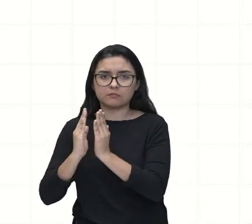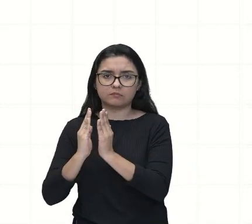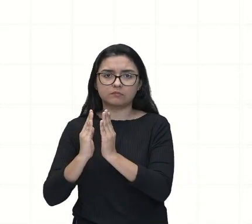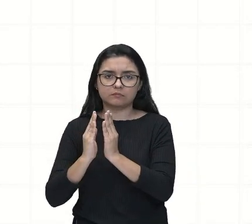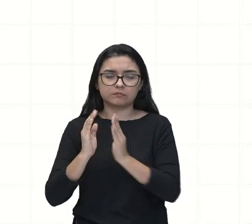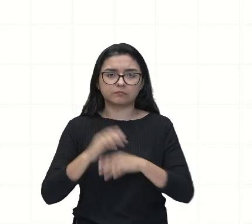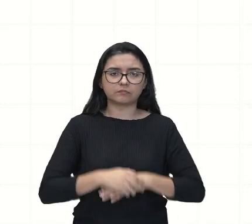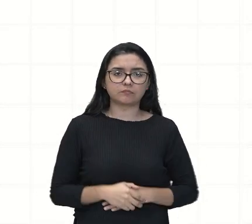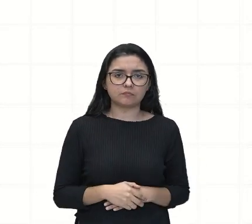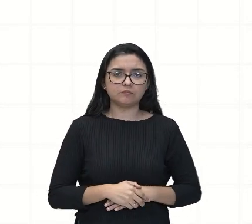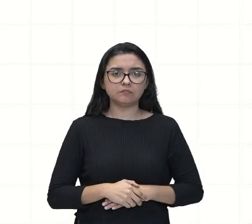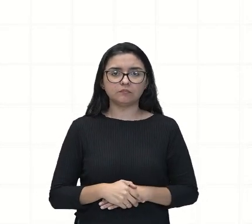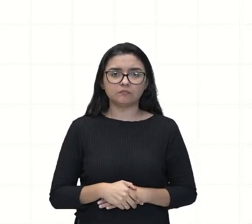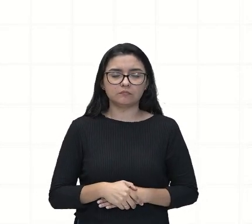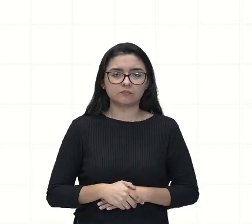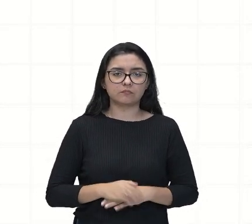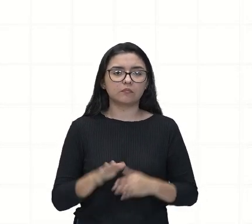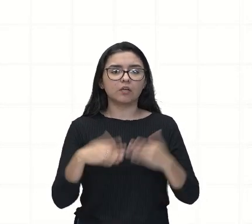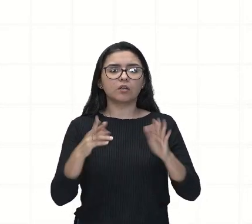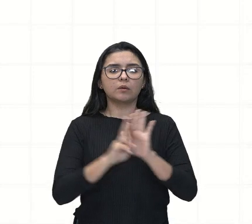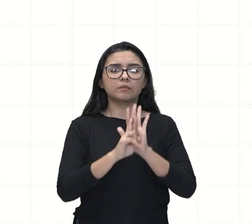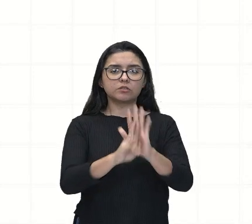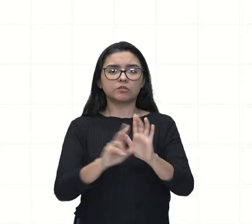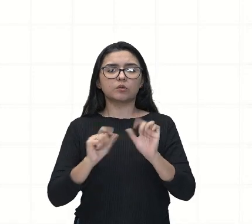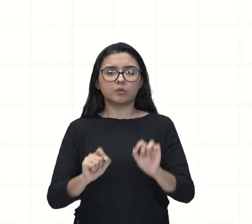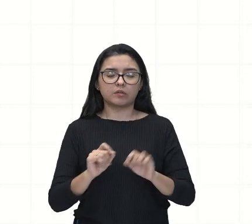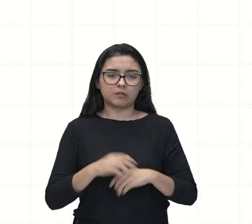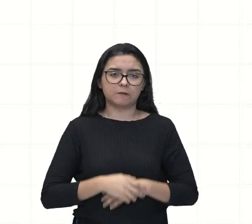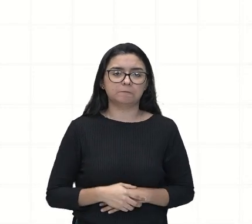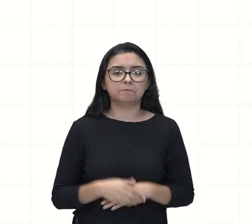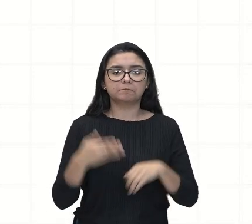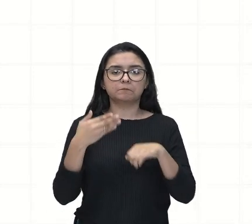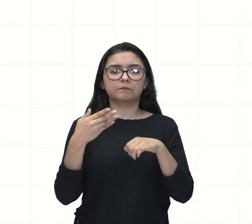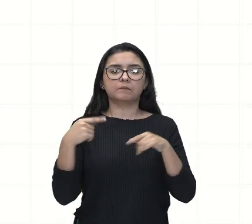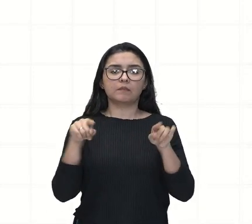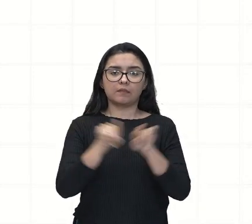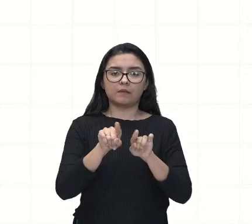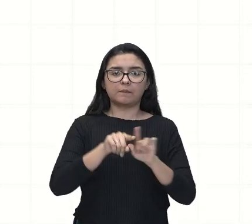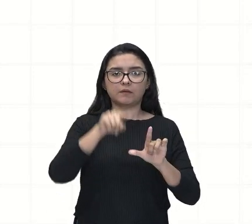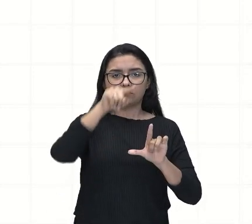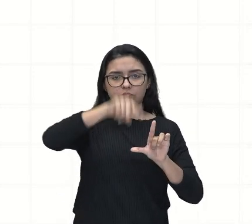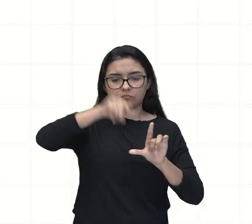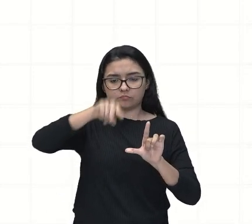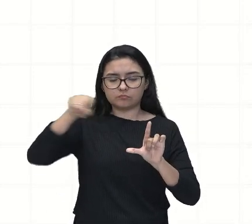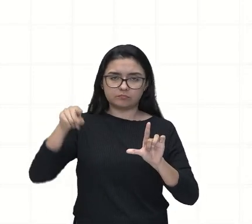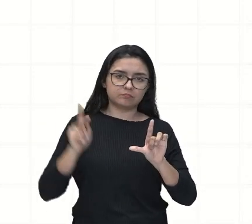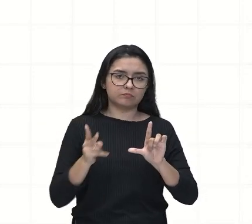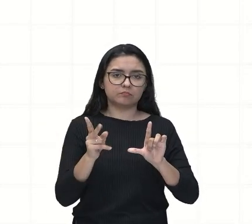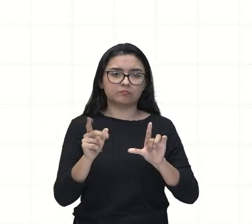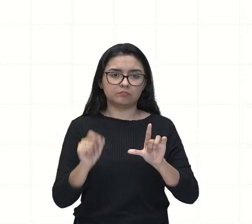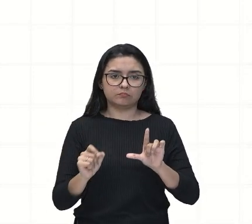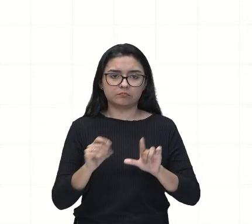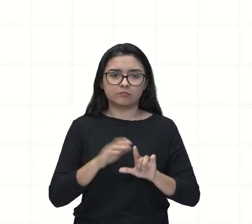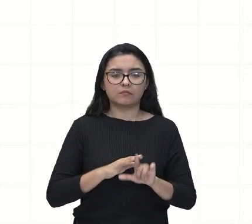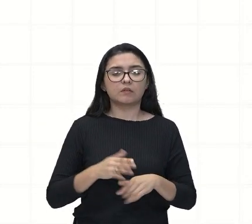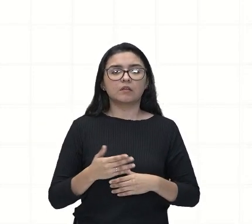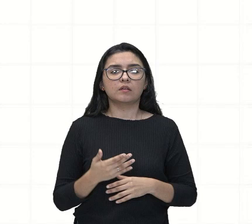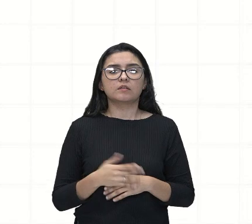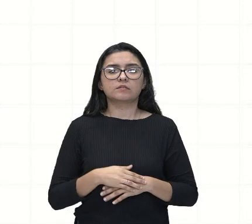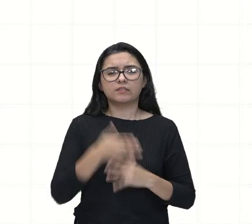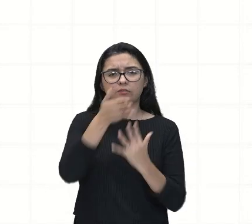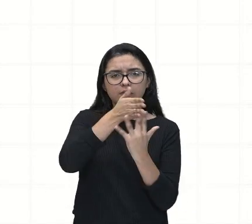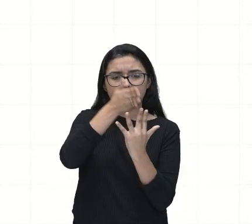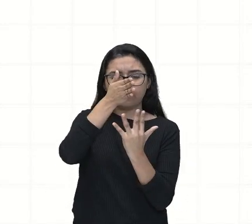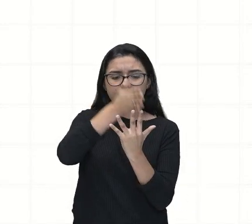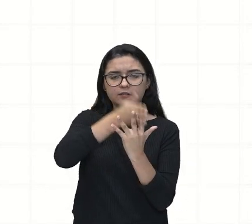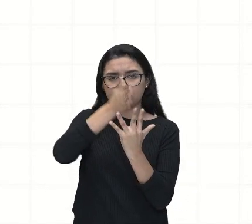espaço entre elas. Representa a distribuição de frequência de uma variável contínua em intervalo. Vamos só grifar